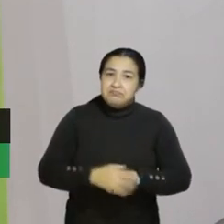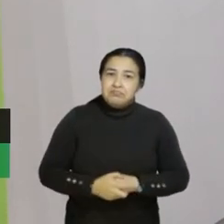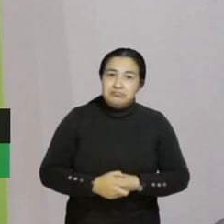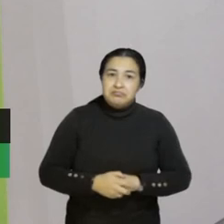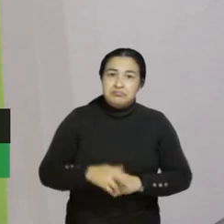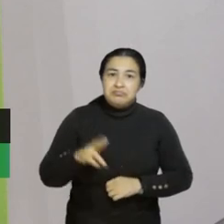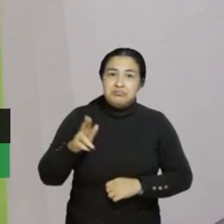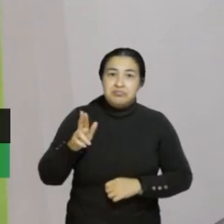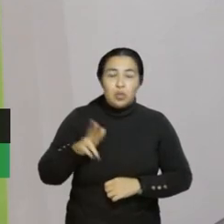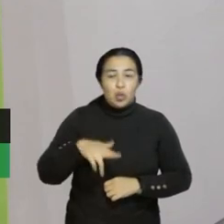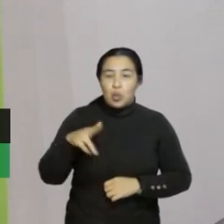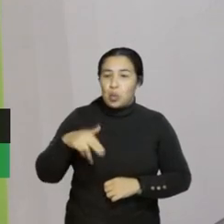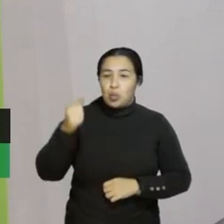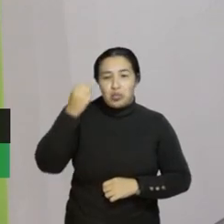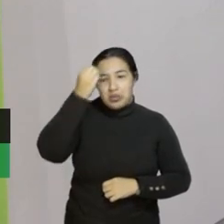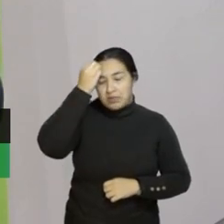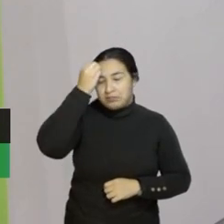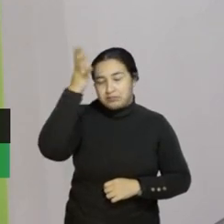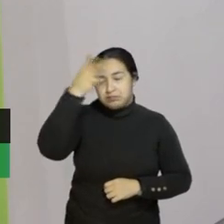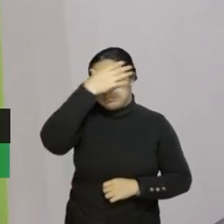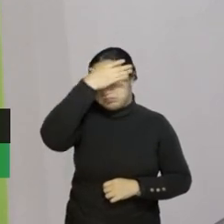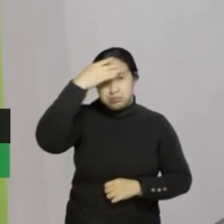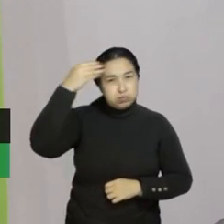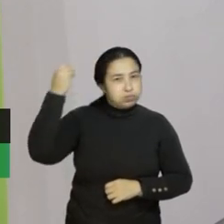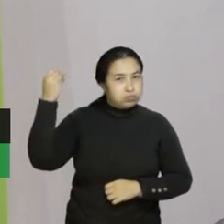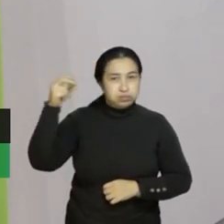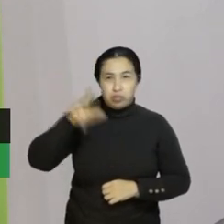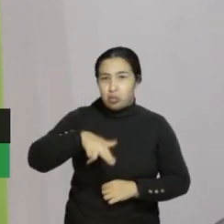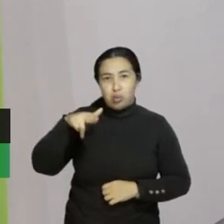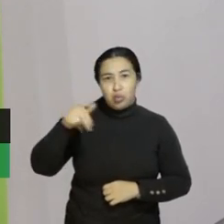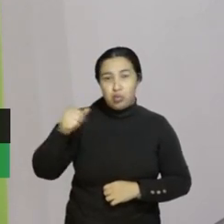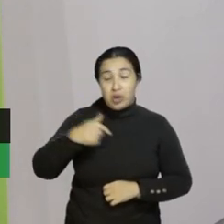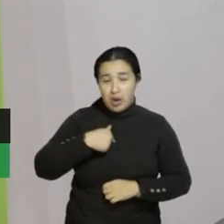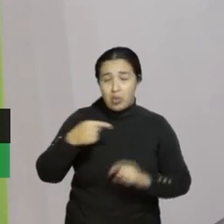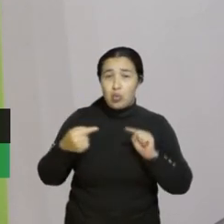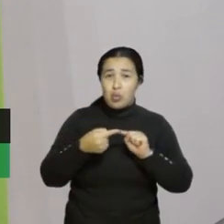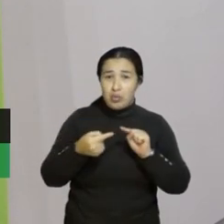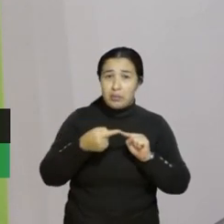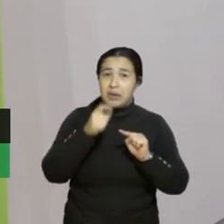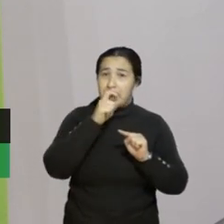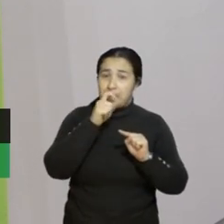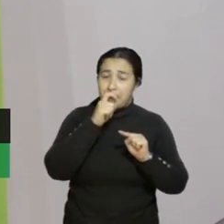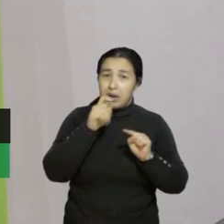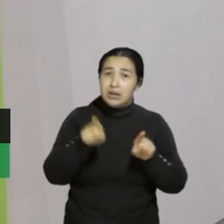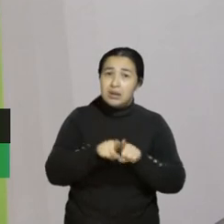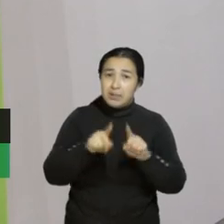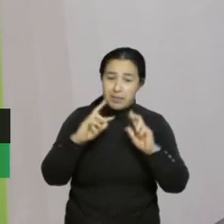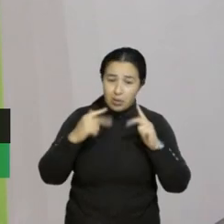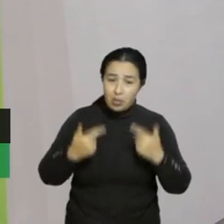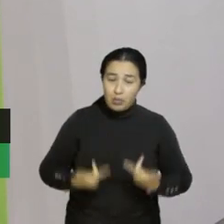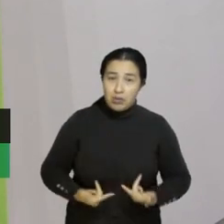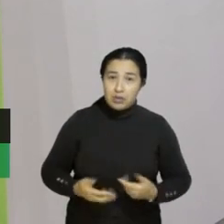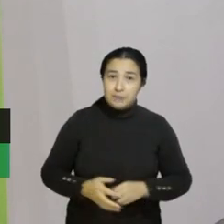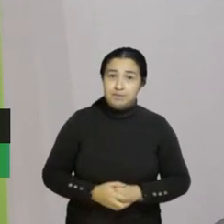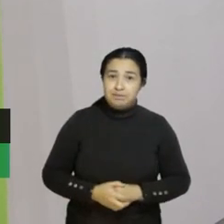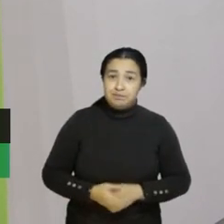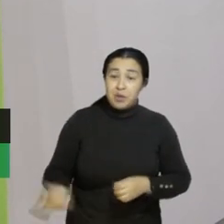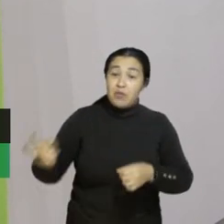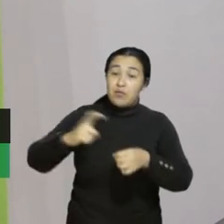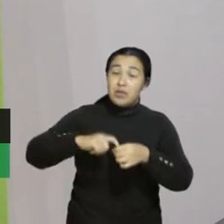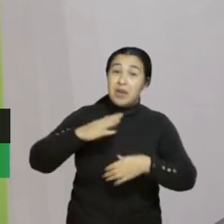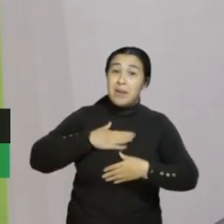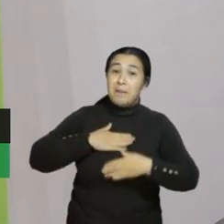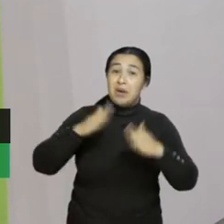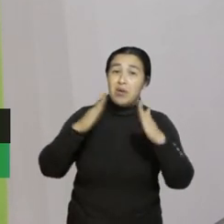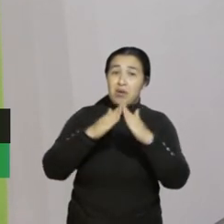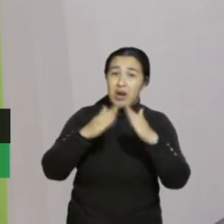jamais vai sair da minha memória, enquanto pai, enquanto ser humano, porque nós estávamos ajudando e voltamos para casa sabendo que tínhamos a